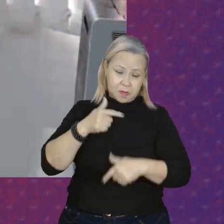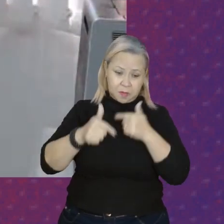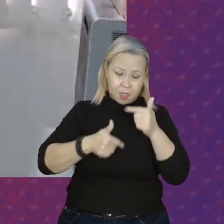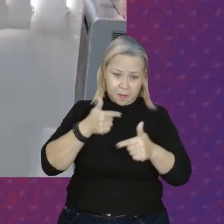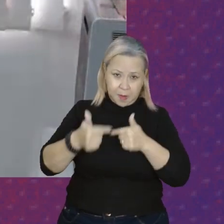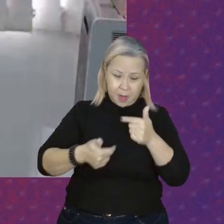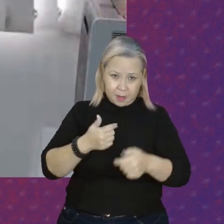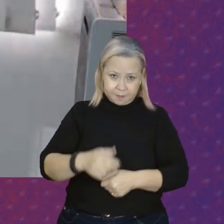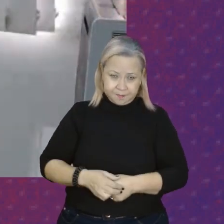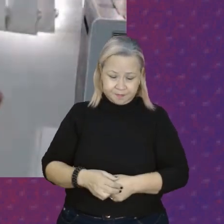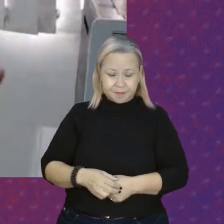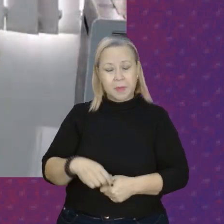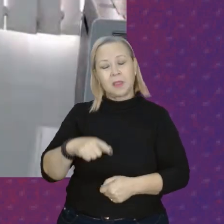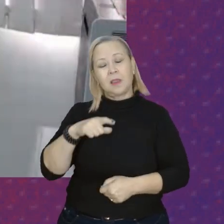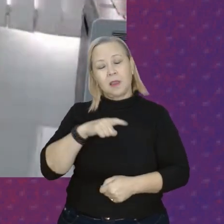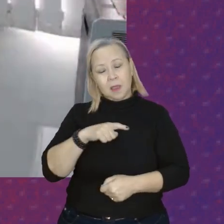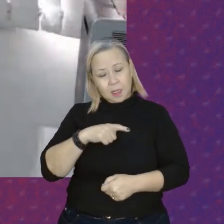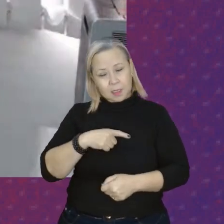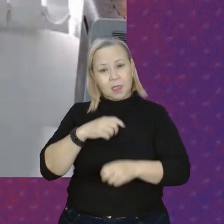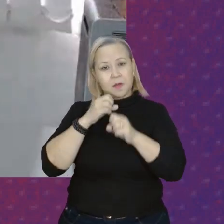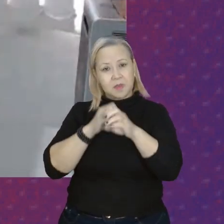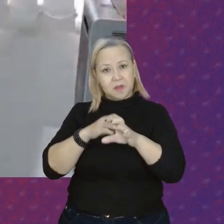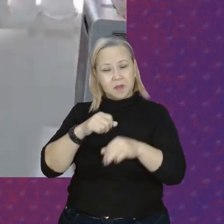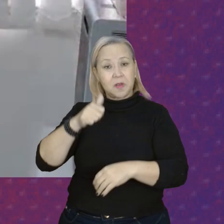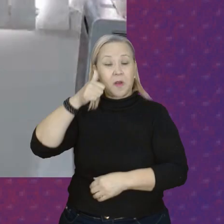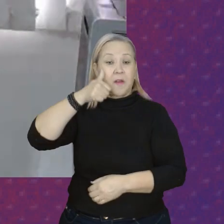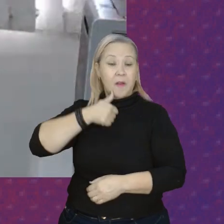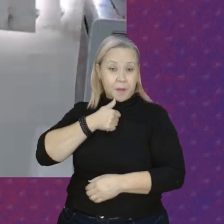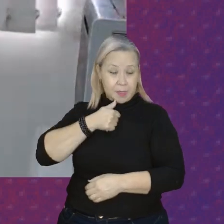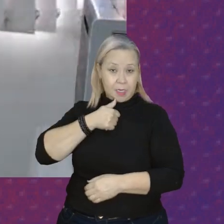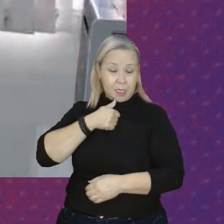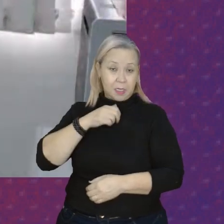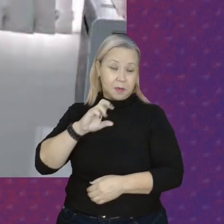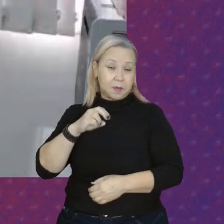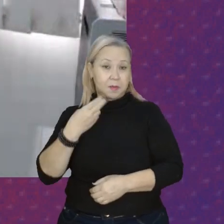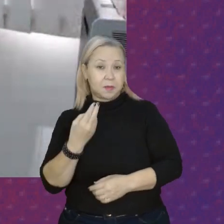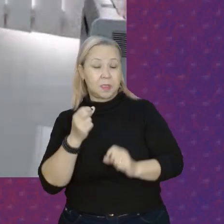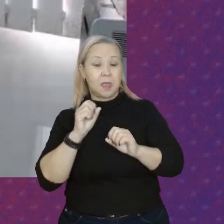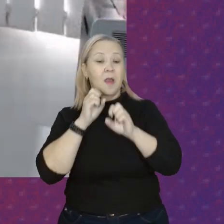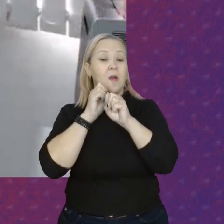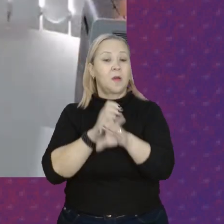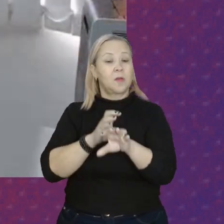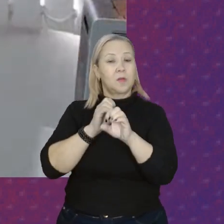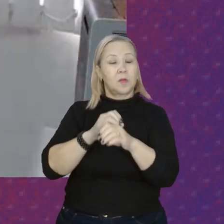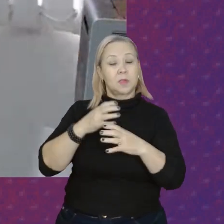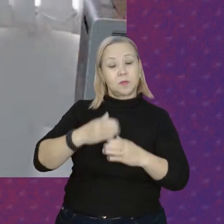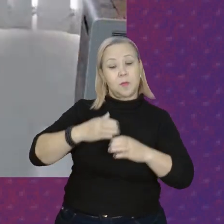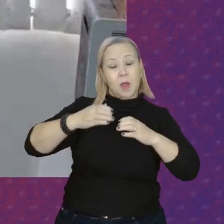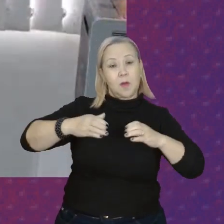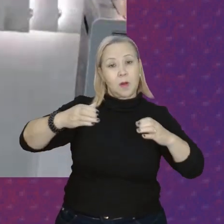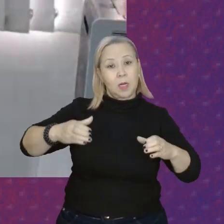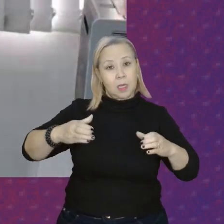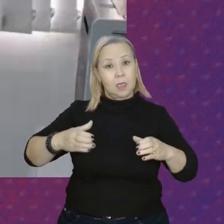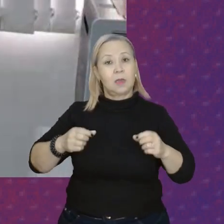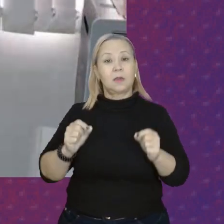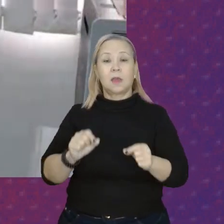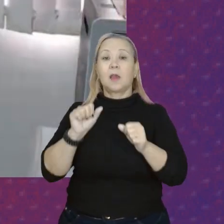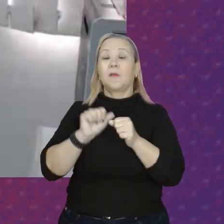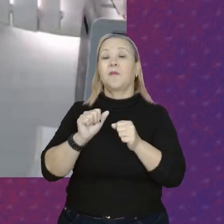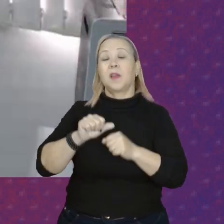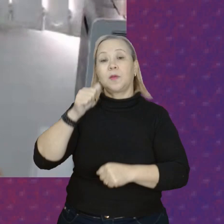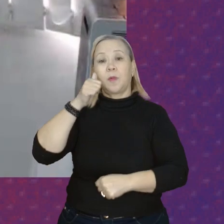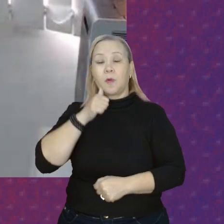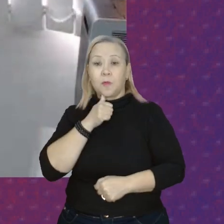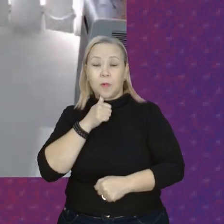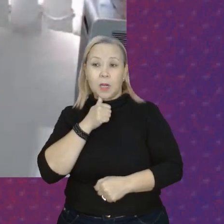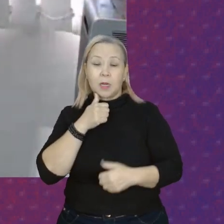uma educação que é feminizada, ou seja, é uma educação majoritariamente composta por mulheres,